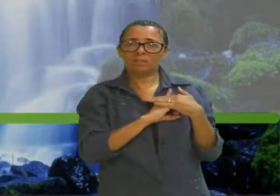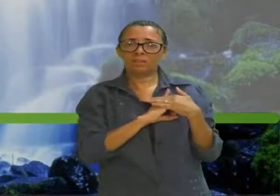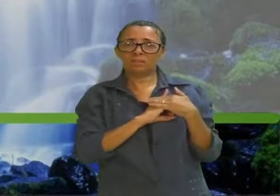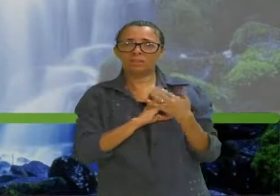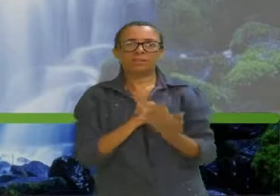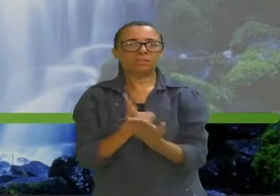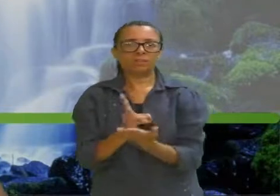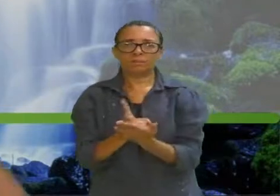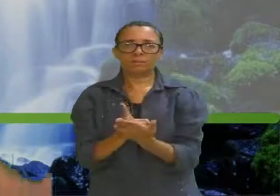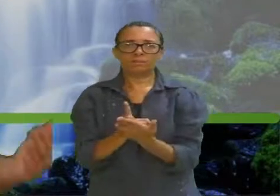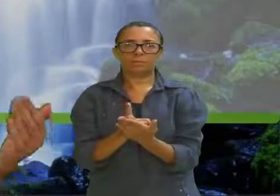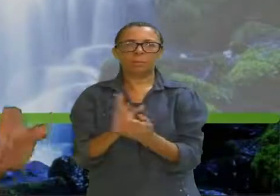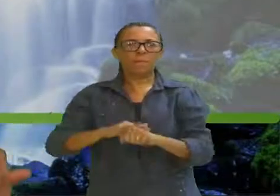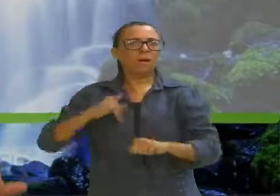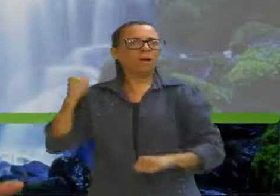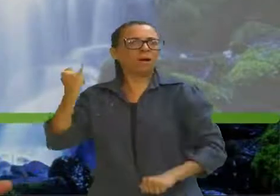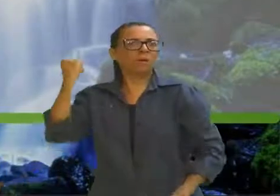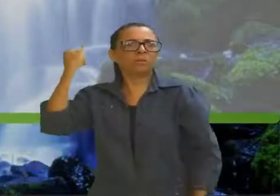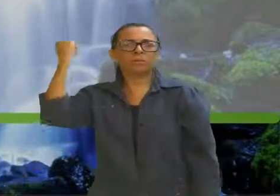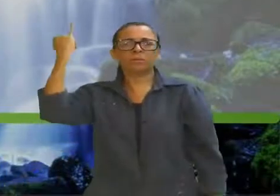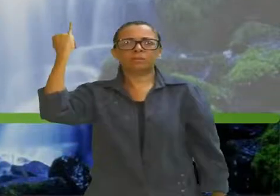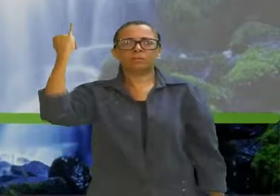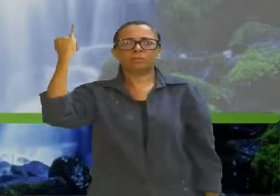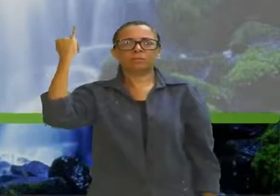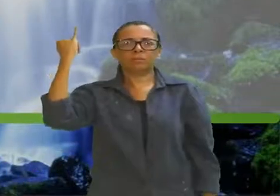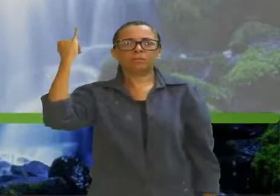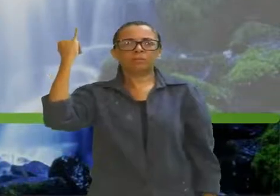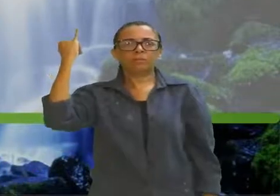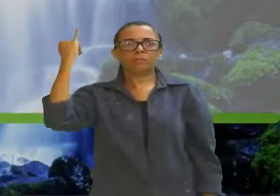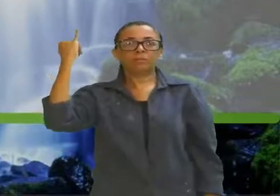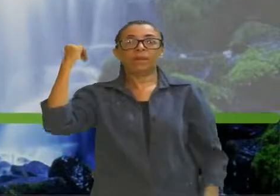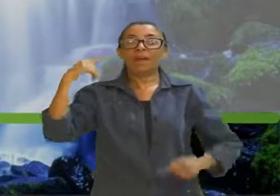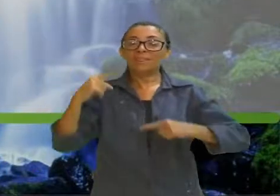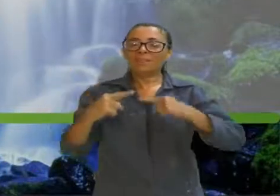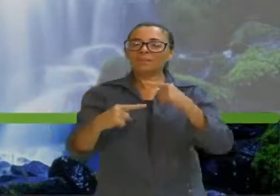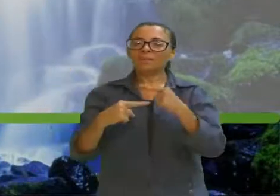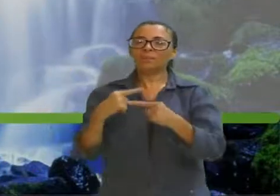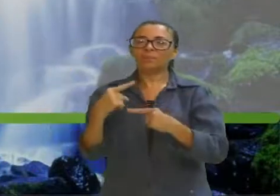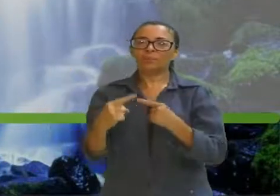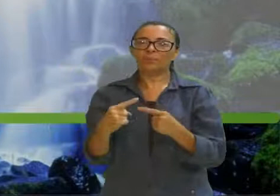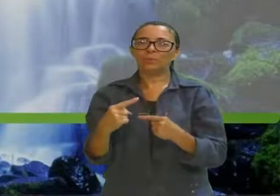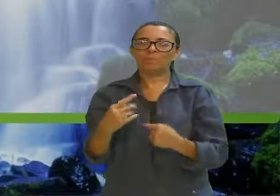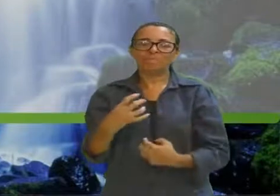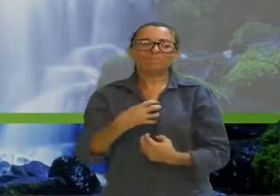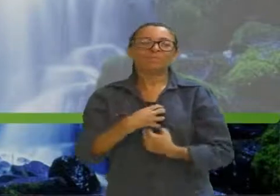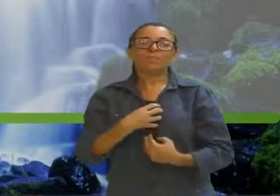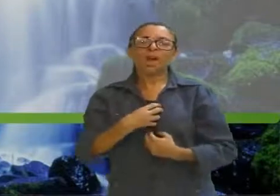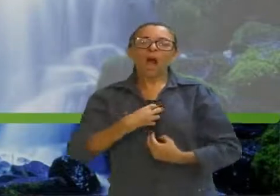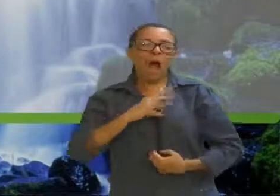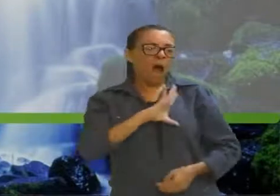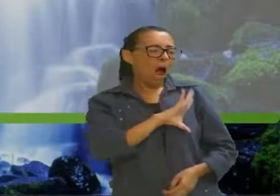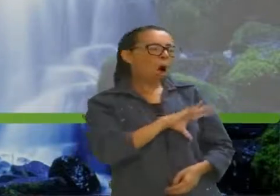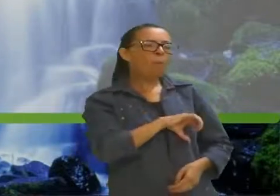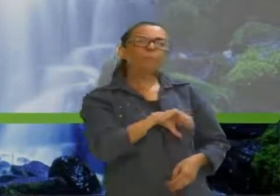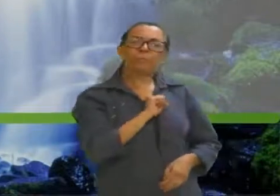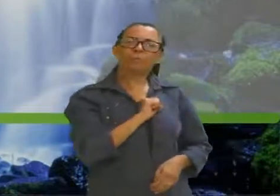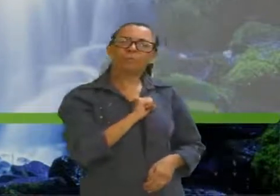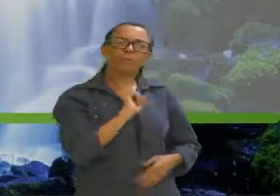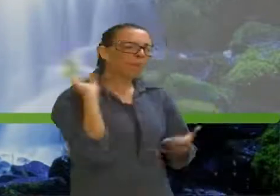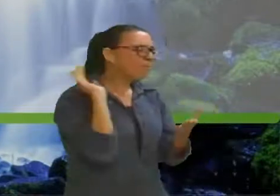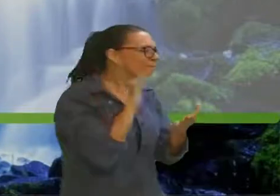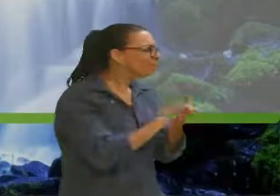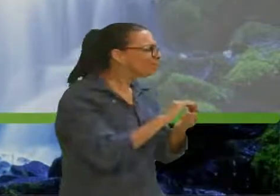né? Também ocorre o mesmo. Nós temos que amar efetivamente a Deus e para isso nós temos